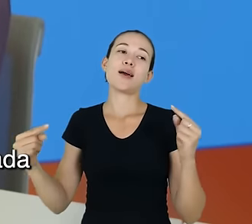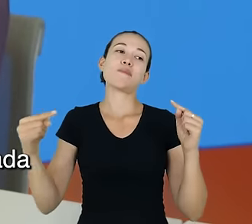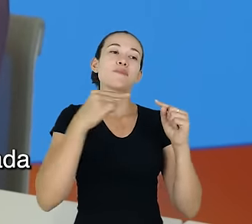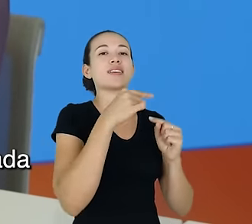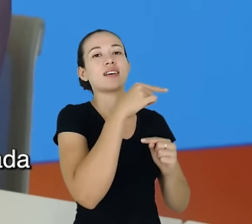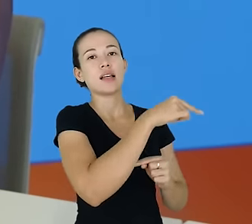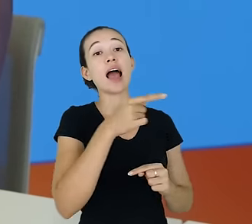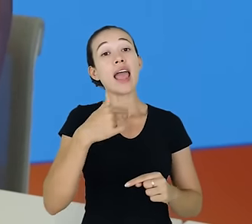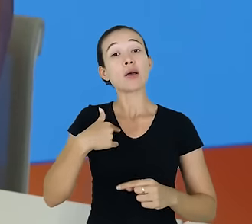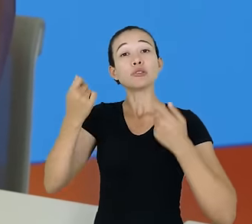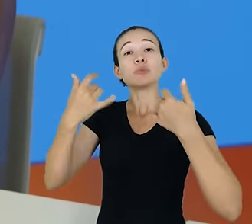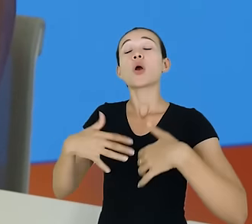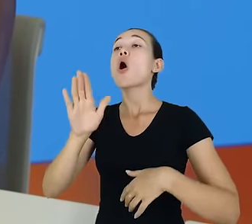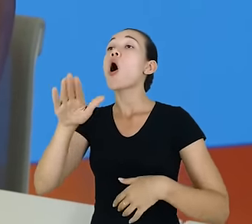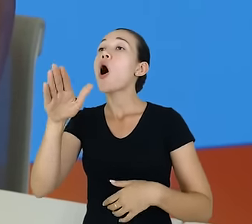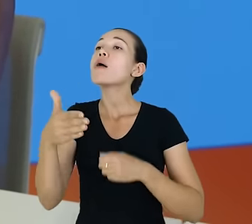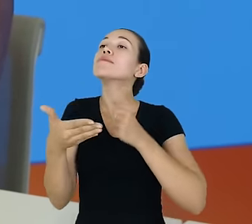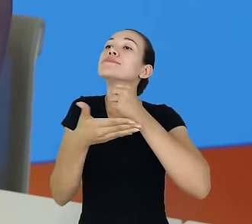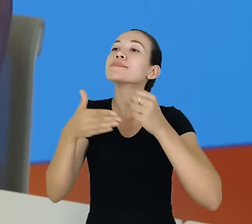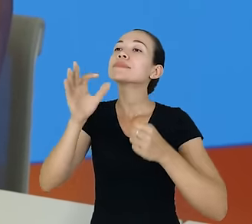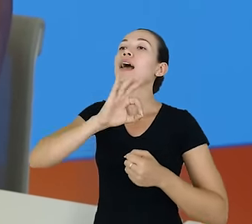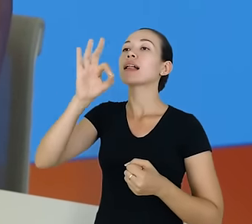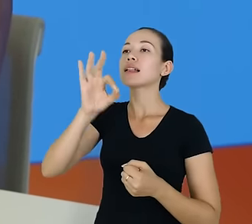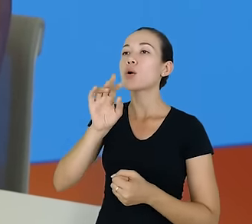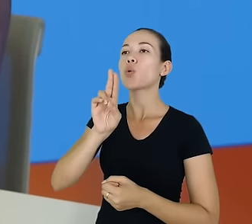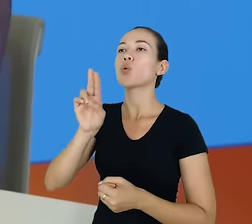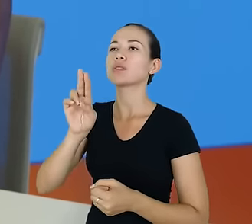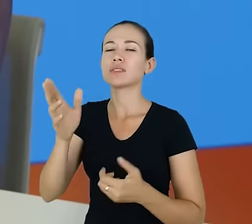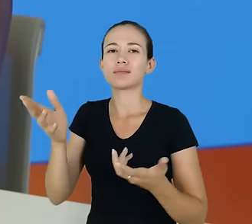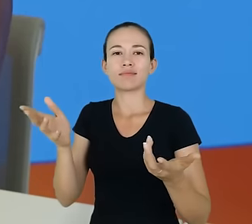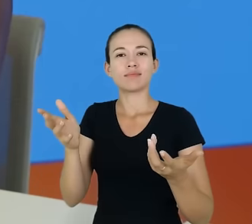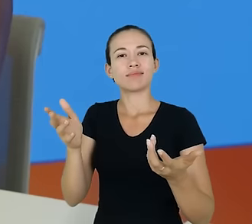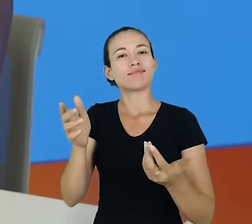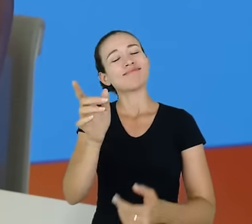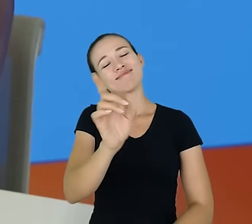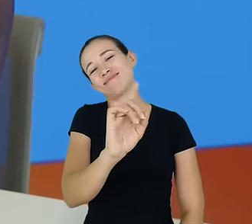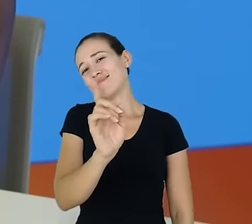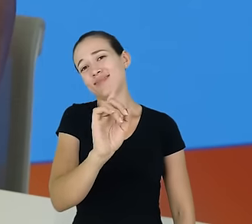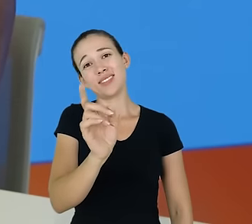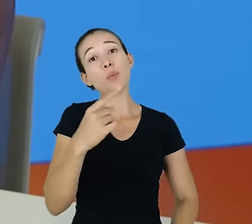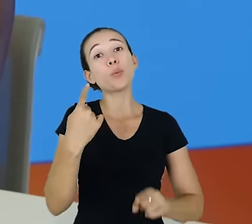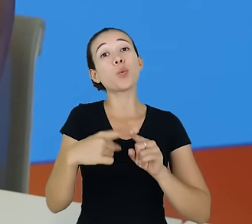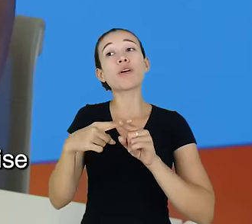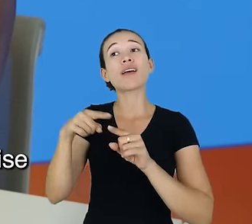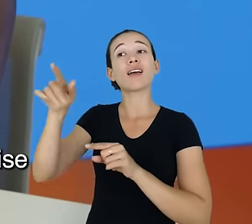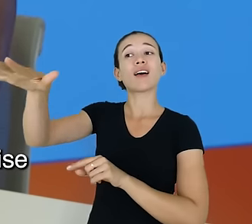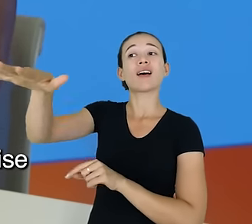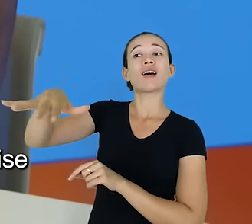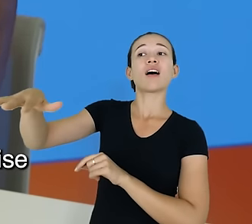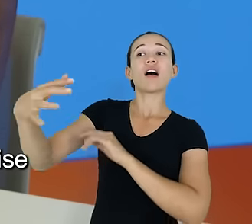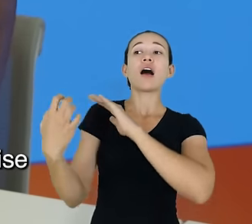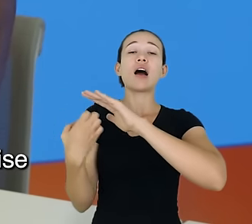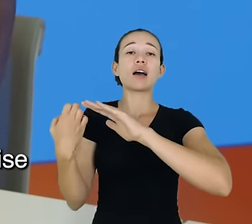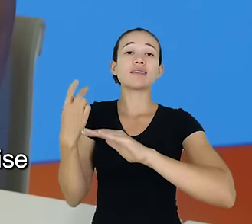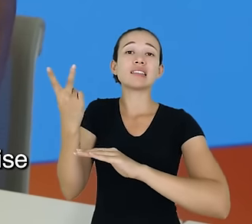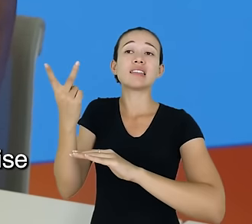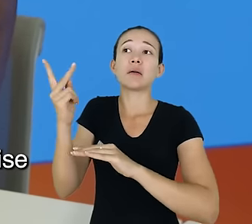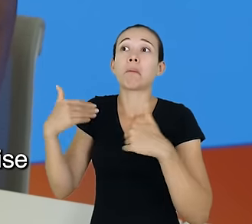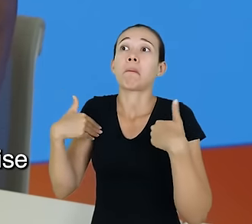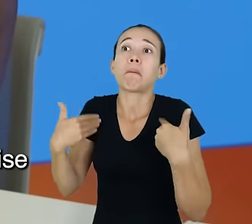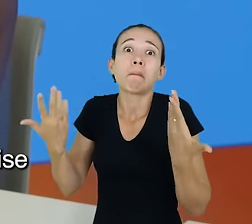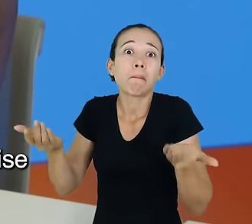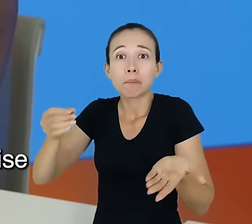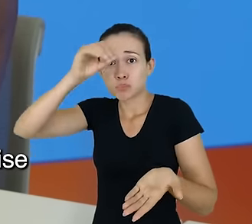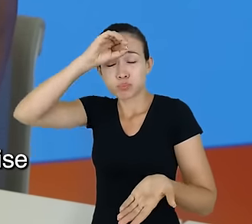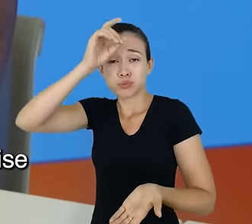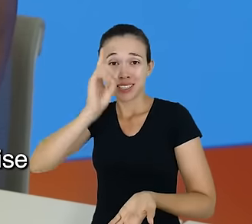determinada alíquota pronto ex fatalmente eu vou errar é muita variável né Hoje eu tava observando um